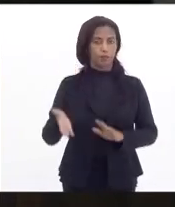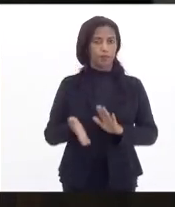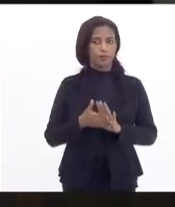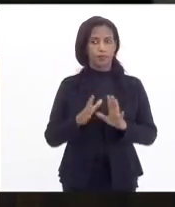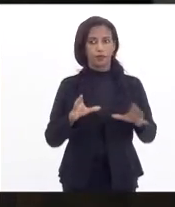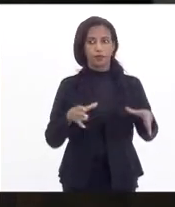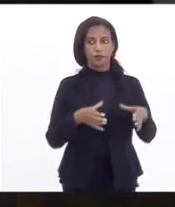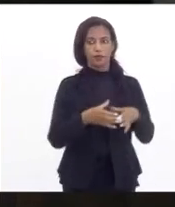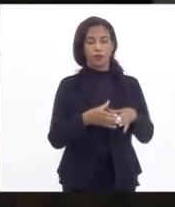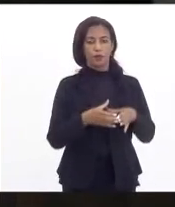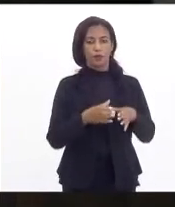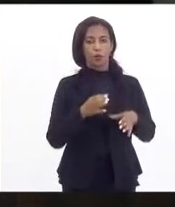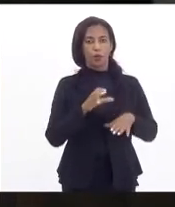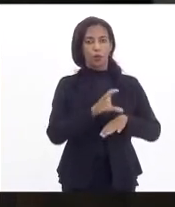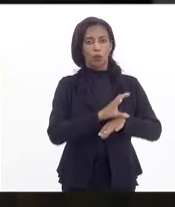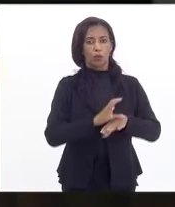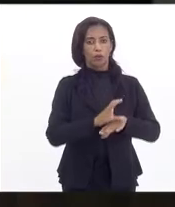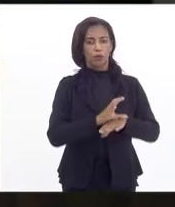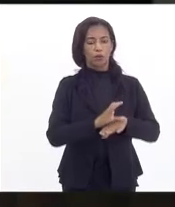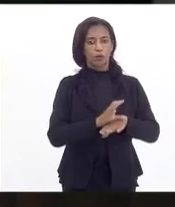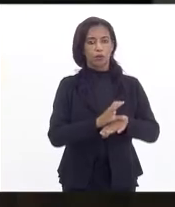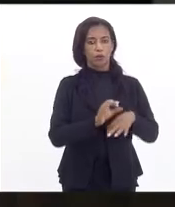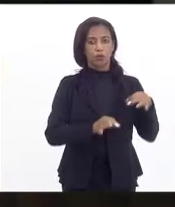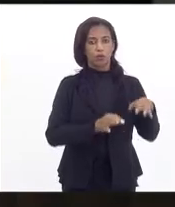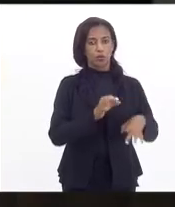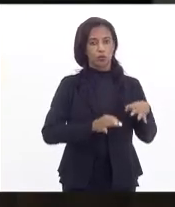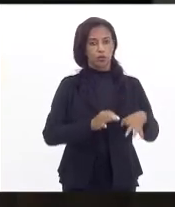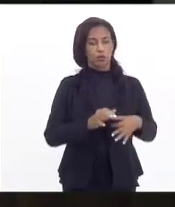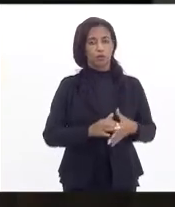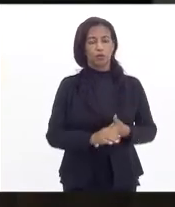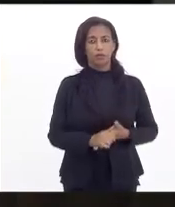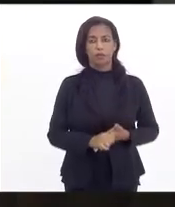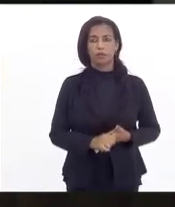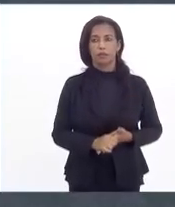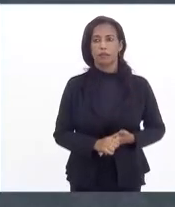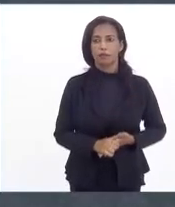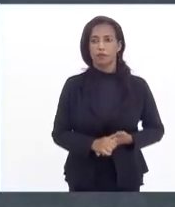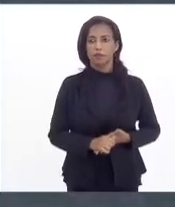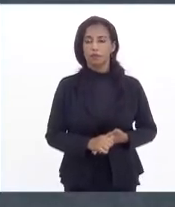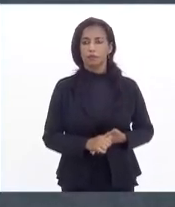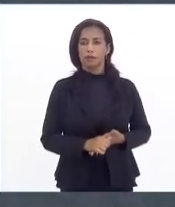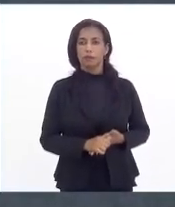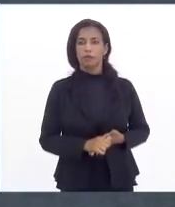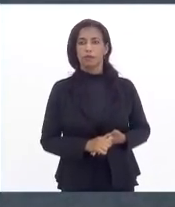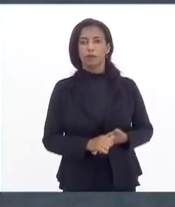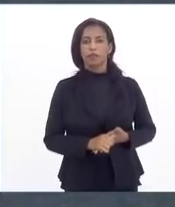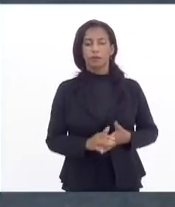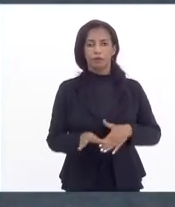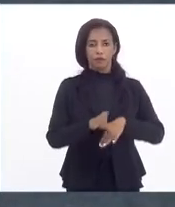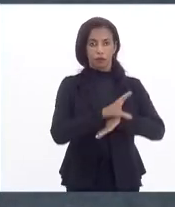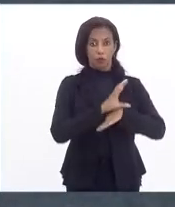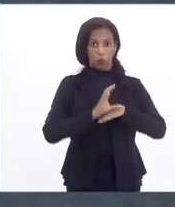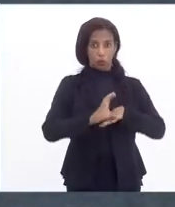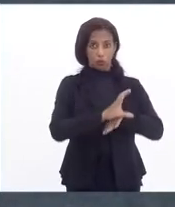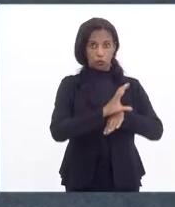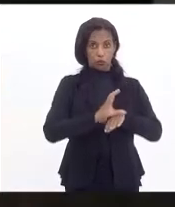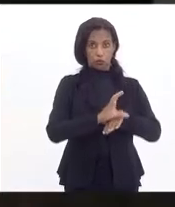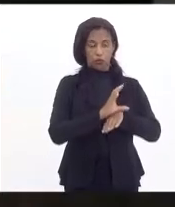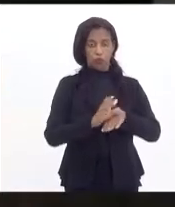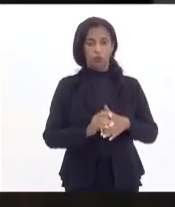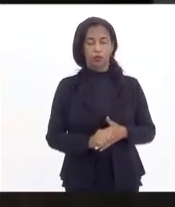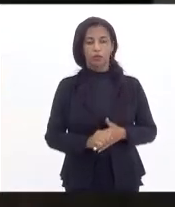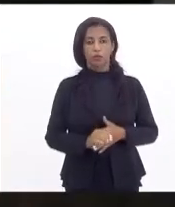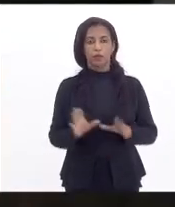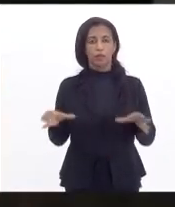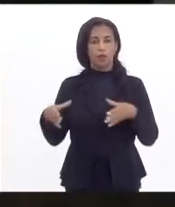parecer pela Comissão de Constituição e Justiça, deputado Chico Machado. Senhor presidente, pela constitucionalidade. Pela Comissão